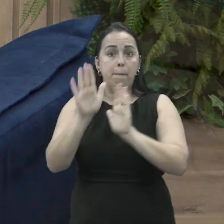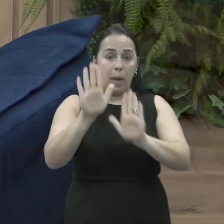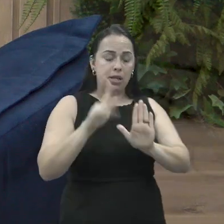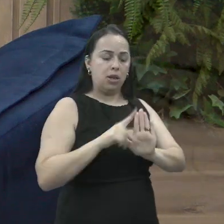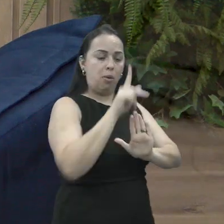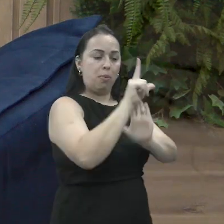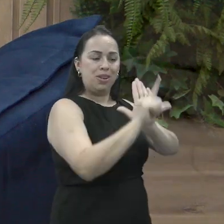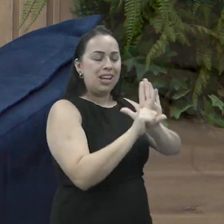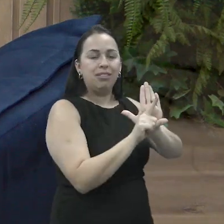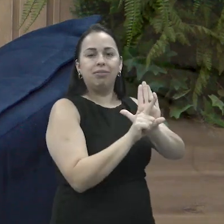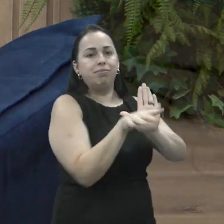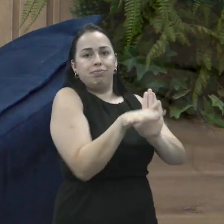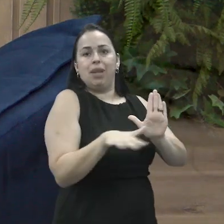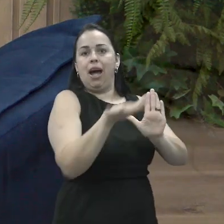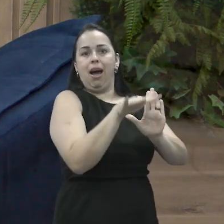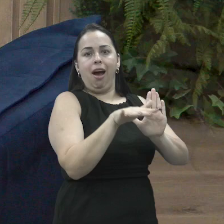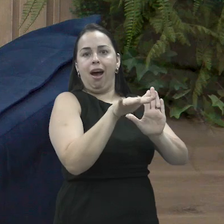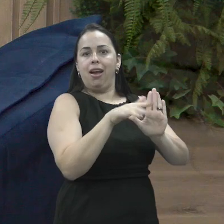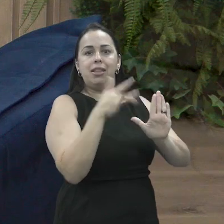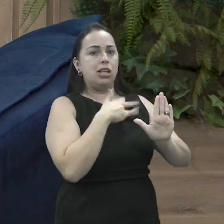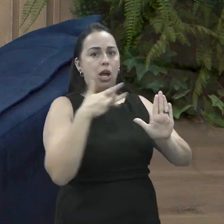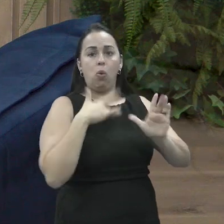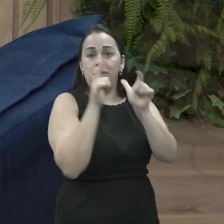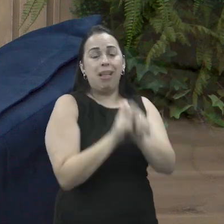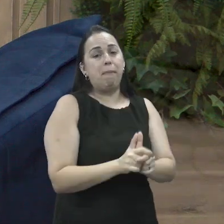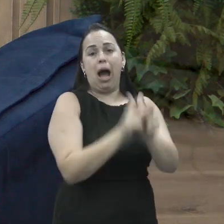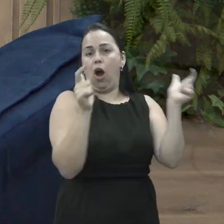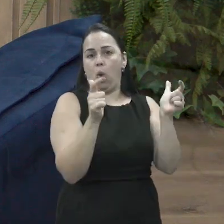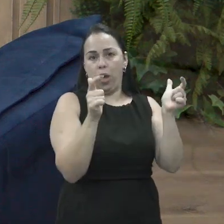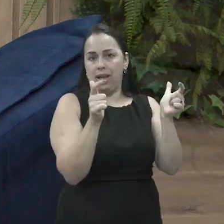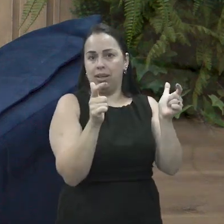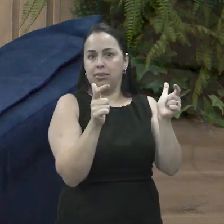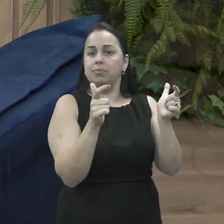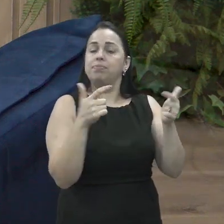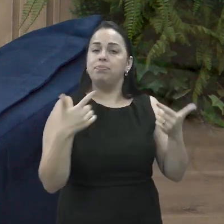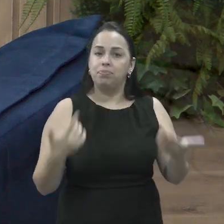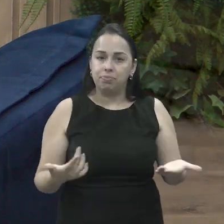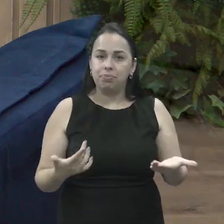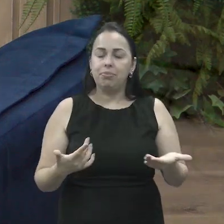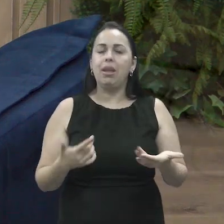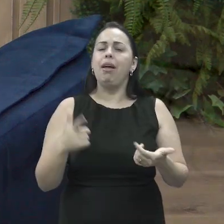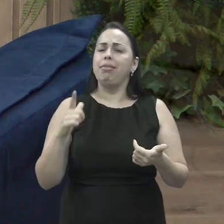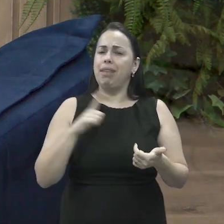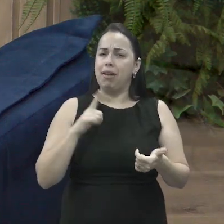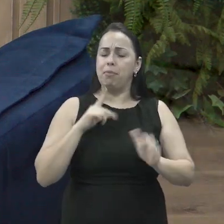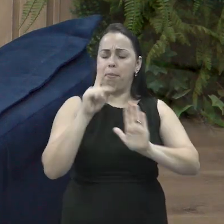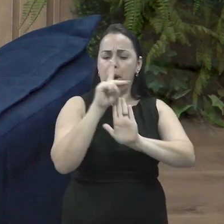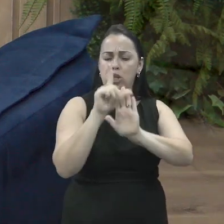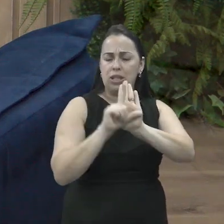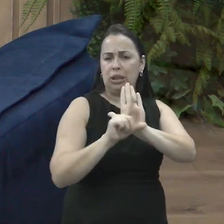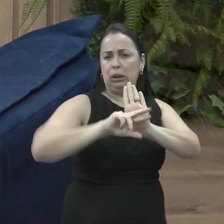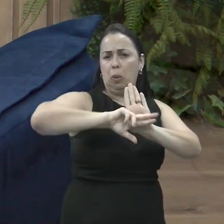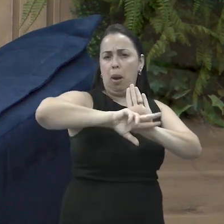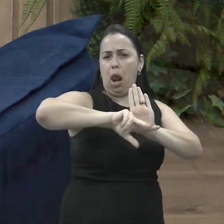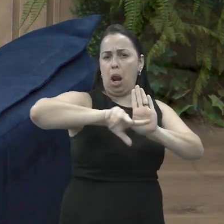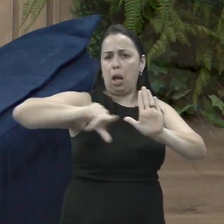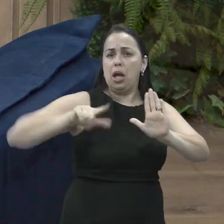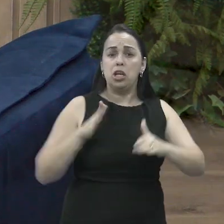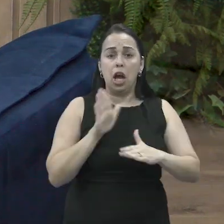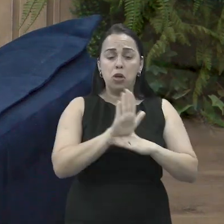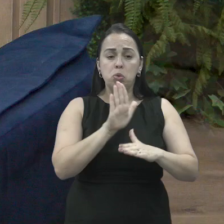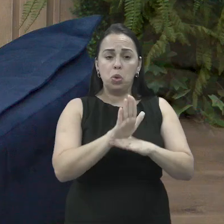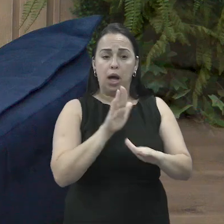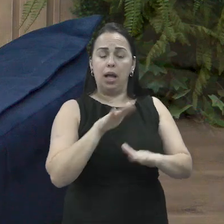maiores projetos foram da saúde, entendeu? Fui o vereador que mais aprovei projeto na área da saúde. Vários projetos